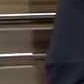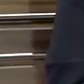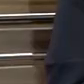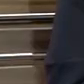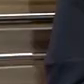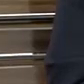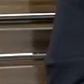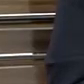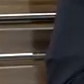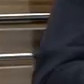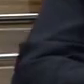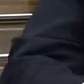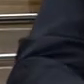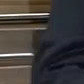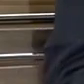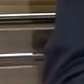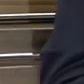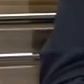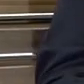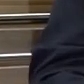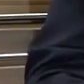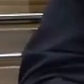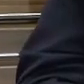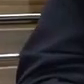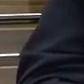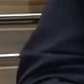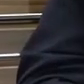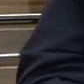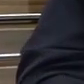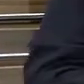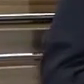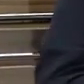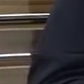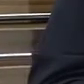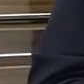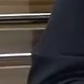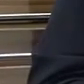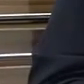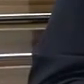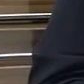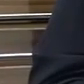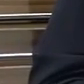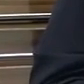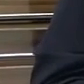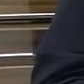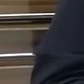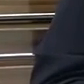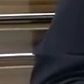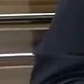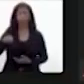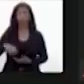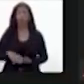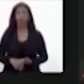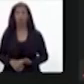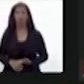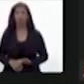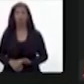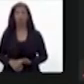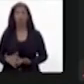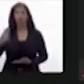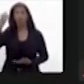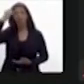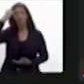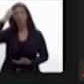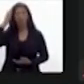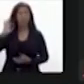novembro o governo federal agendou para o dia oito de Novembro uma consulta pública para concessão do aeroporto Santos Dumont que